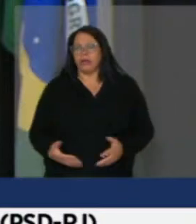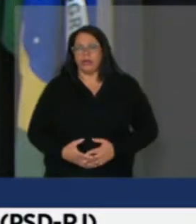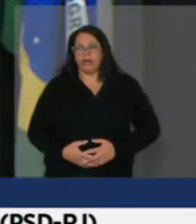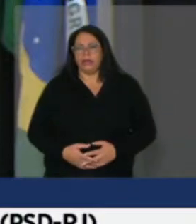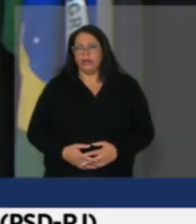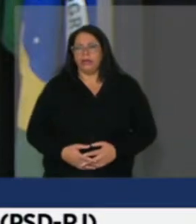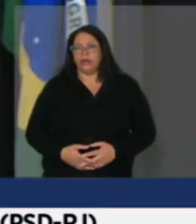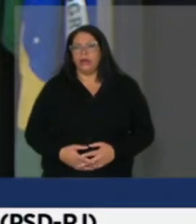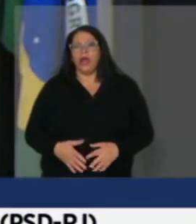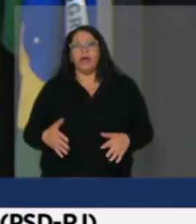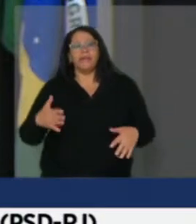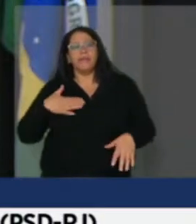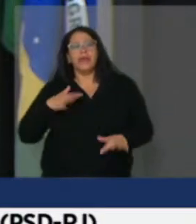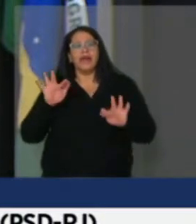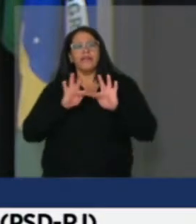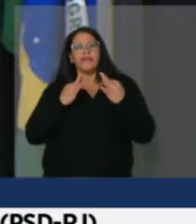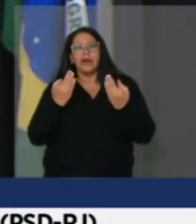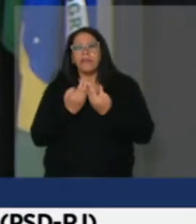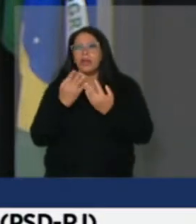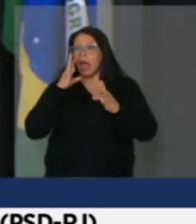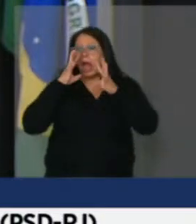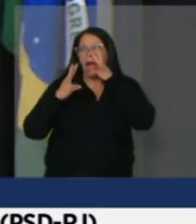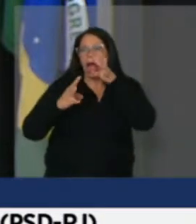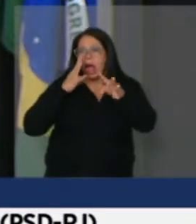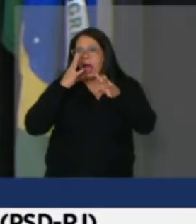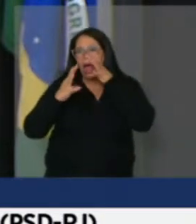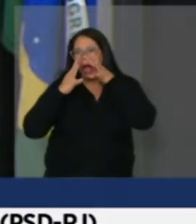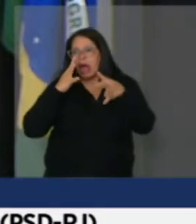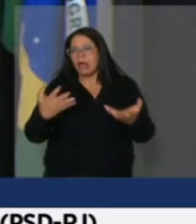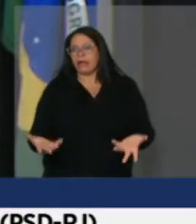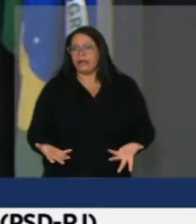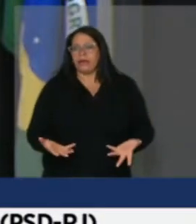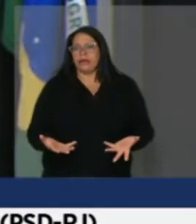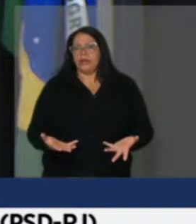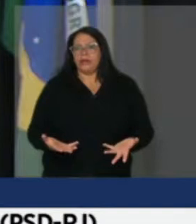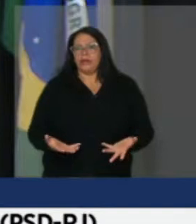A minha família está sendo julgada.